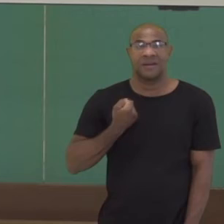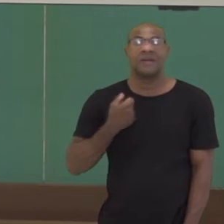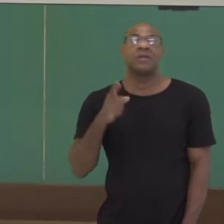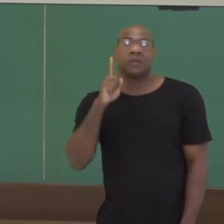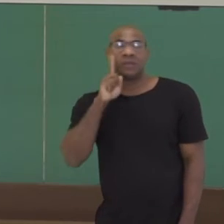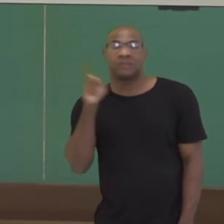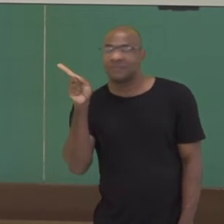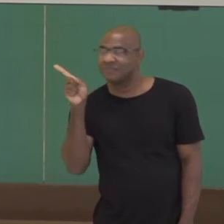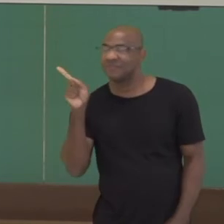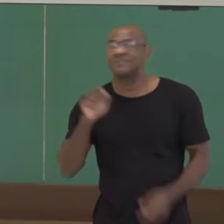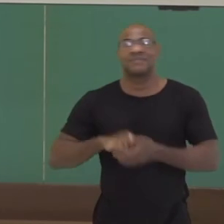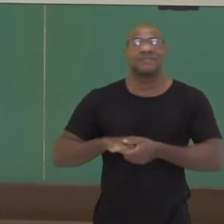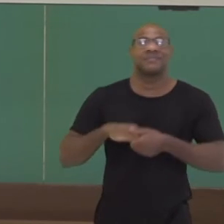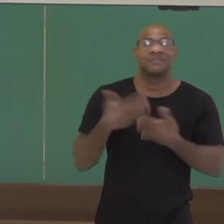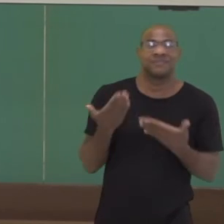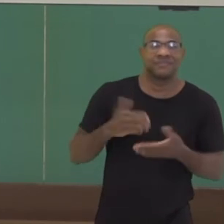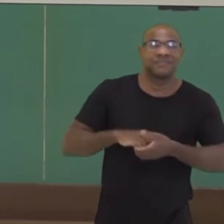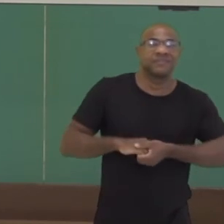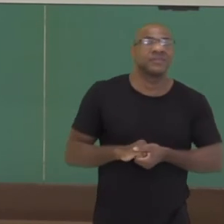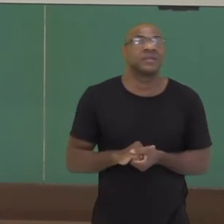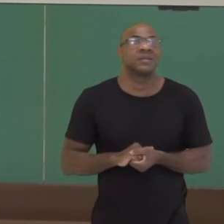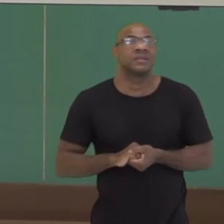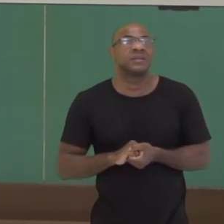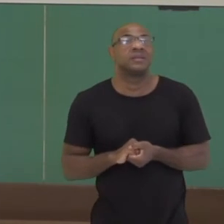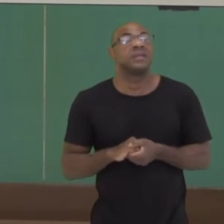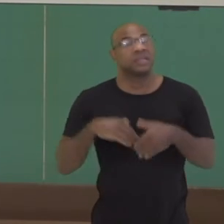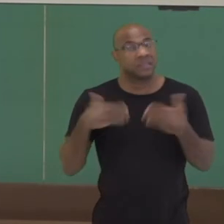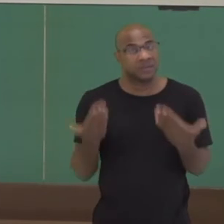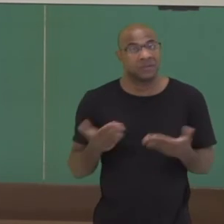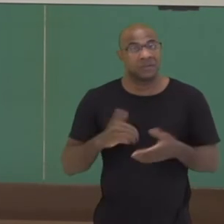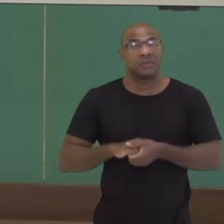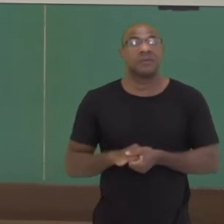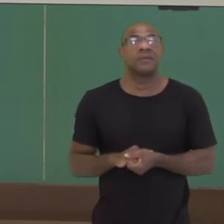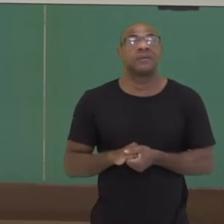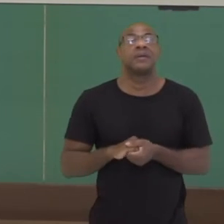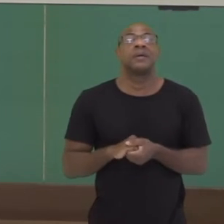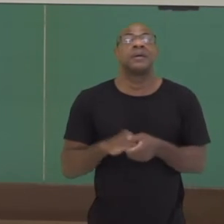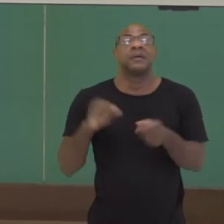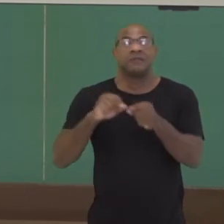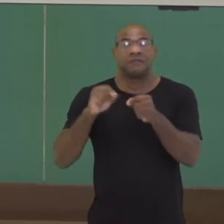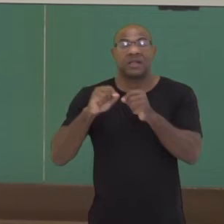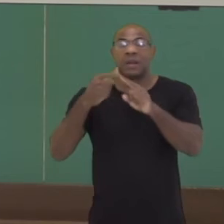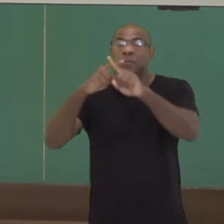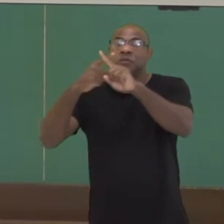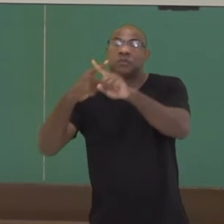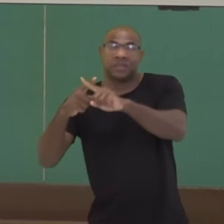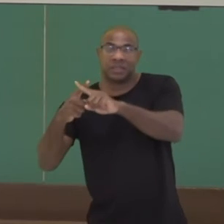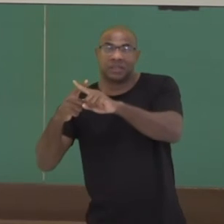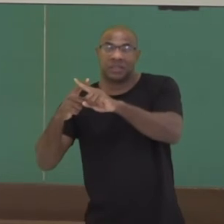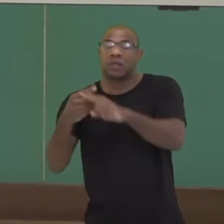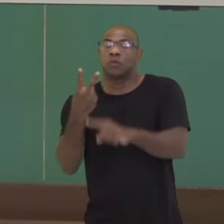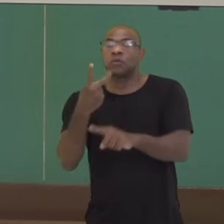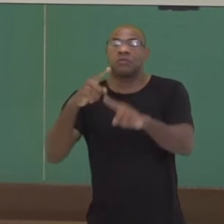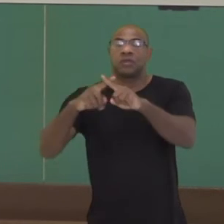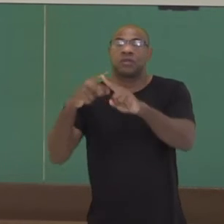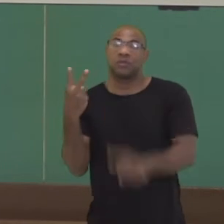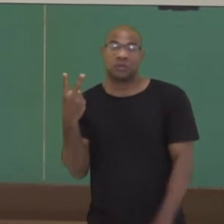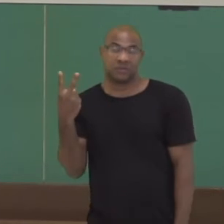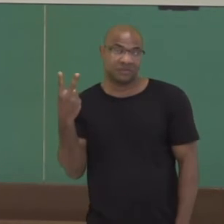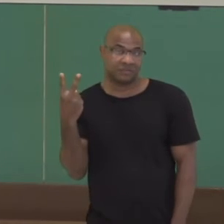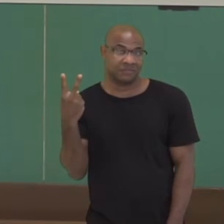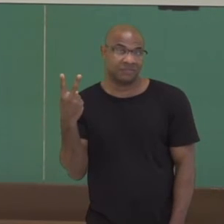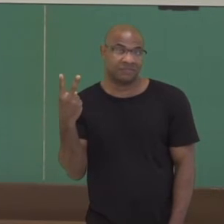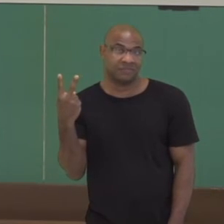número misto em número decimal? Então, primeiro eu faço aqui a multiplicação. 2 vezes 2, quanto que é 2 vezes